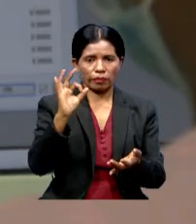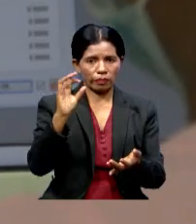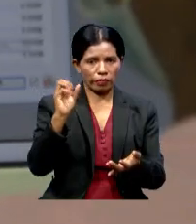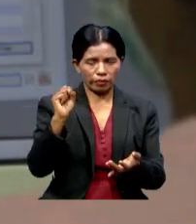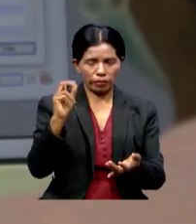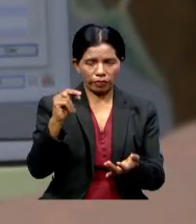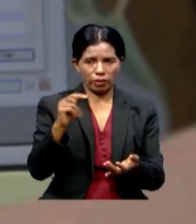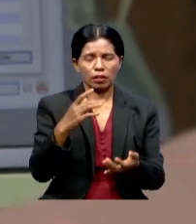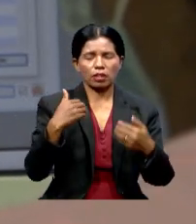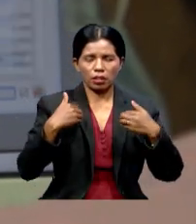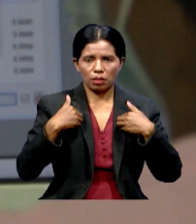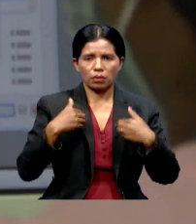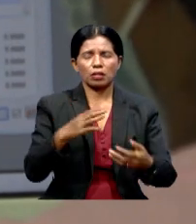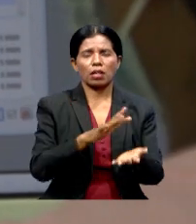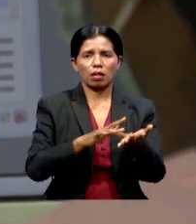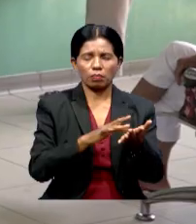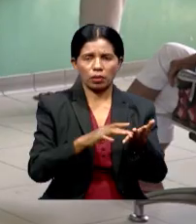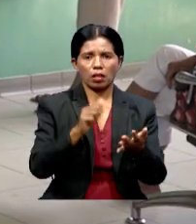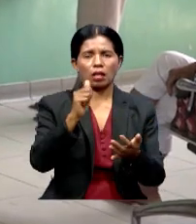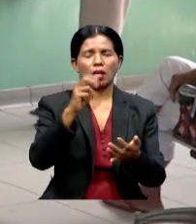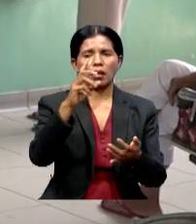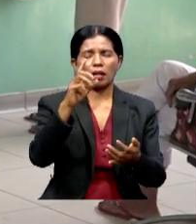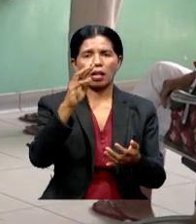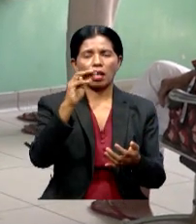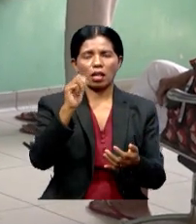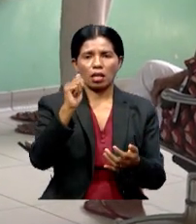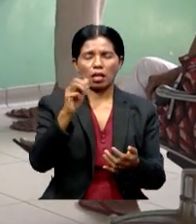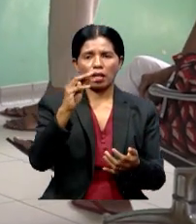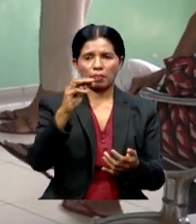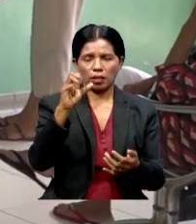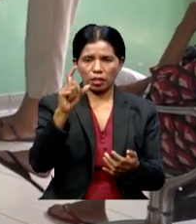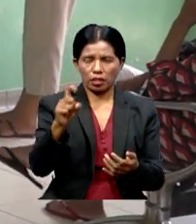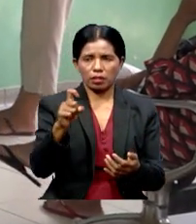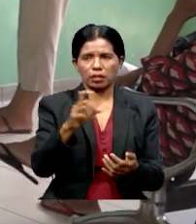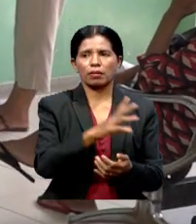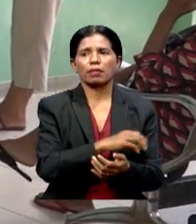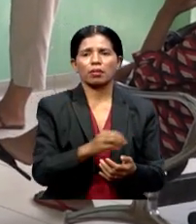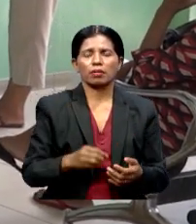mosa cloxacillin, iha betametason, sirnema ka